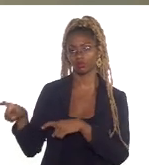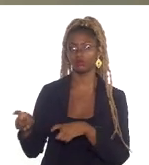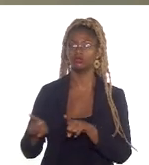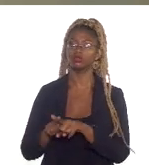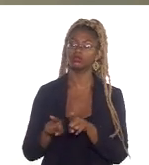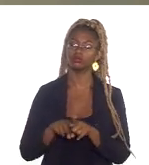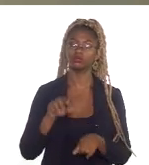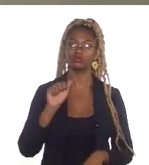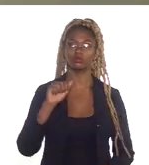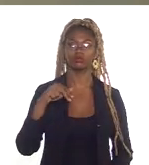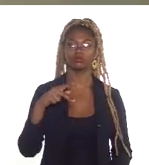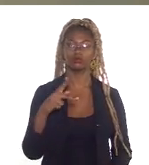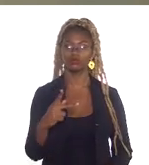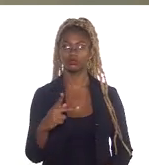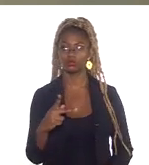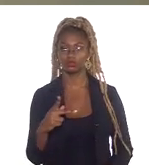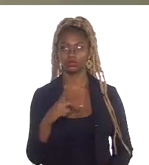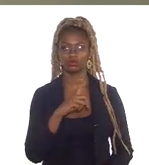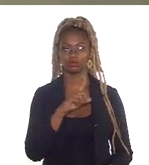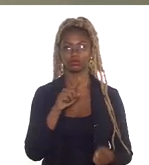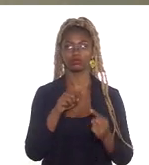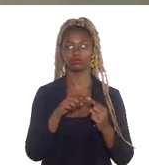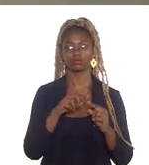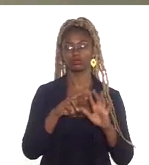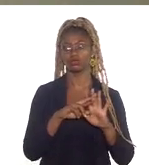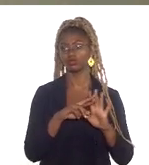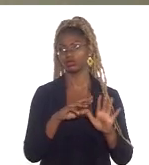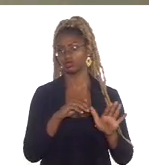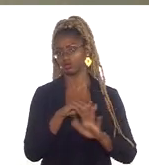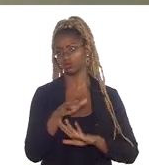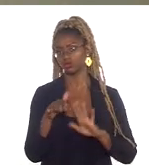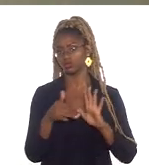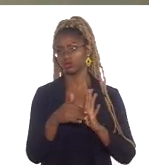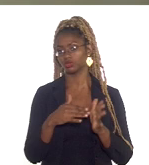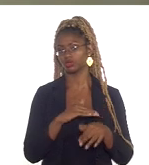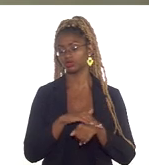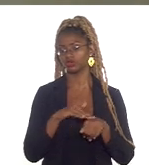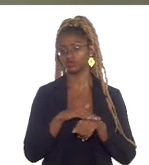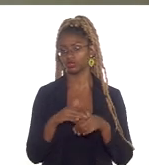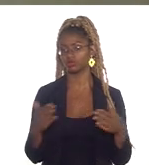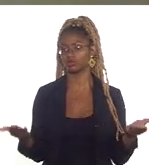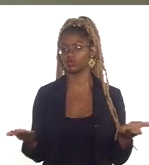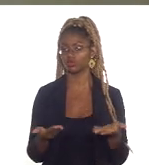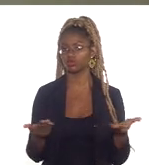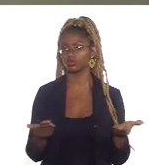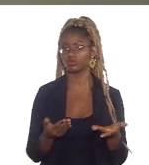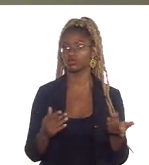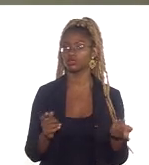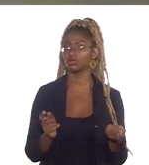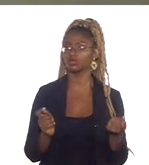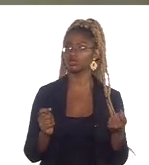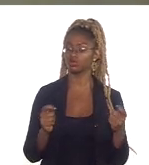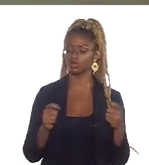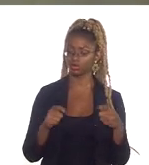ANP, consoante as diretrizes hoje aqui conversadas, já pudesse